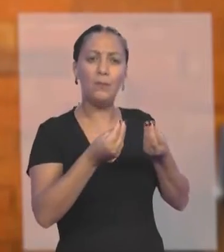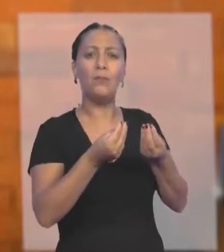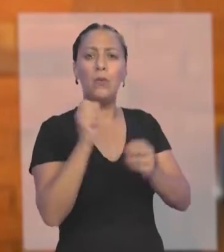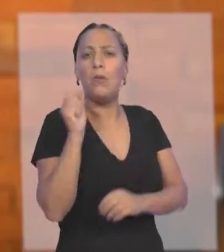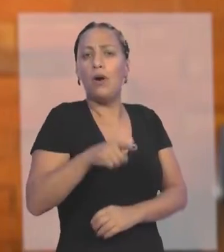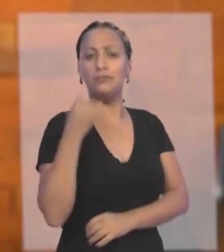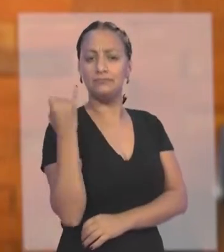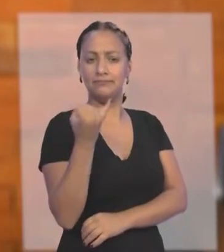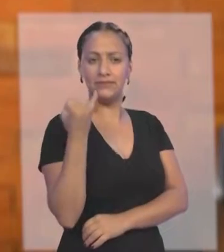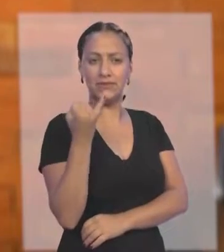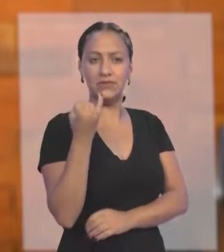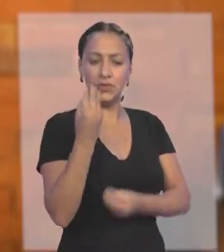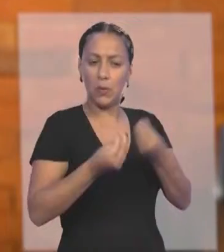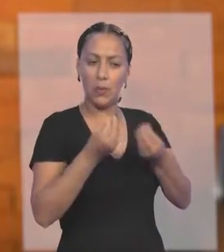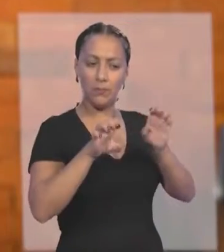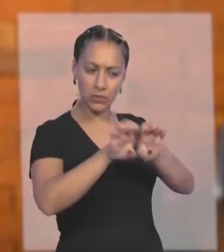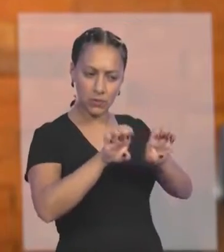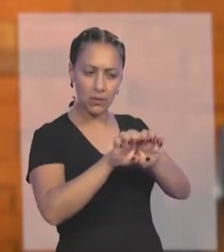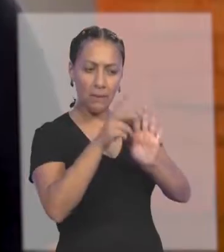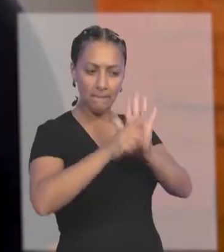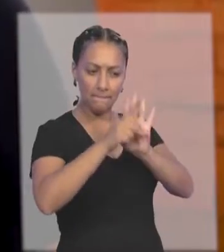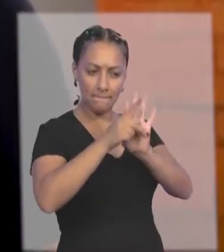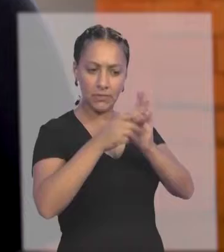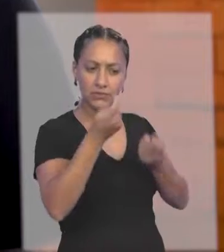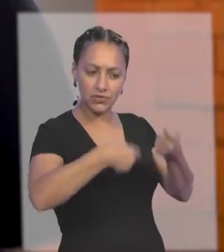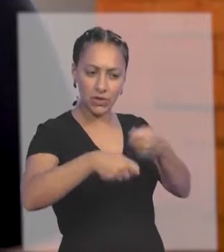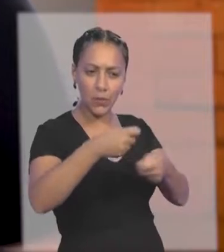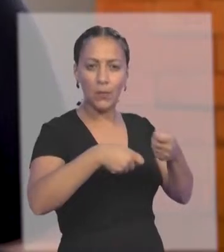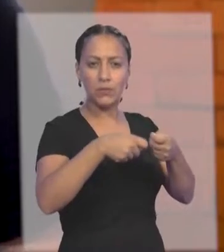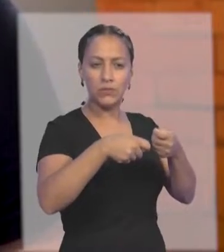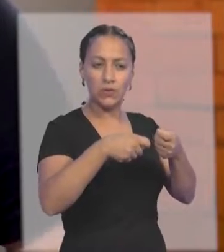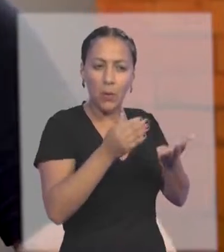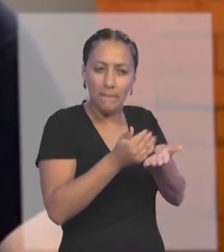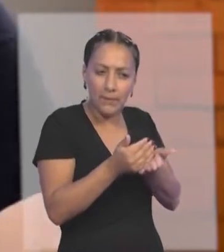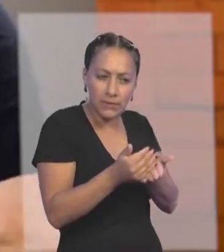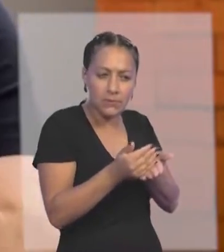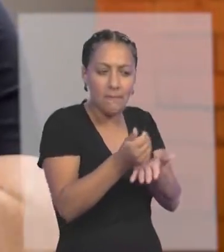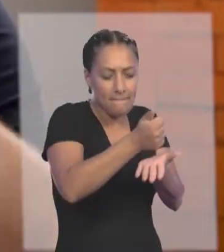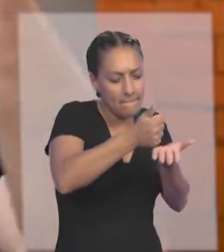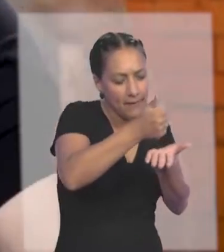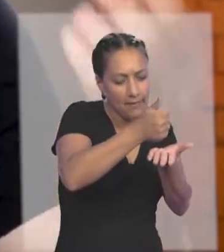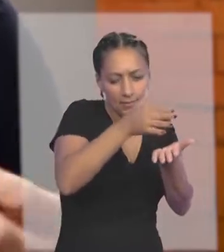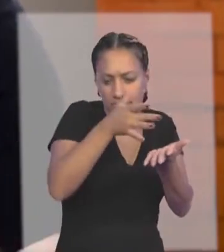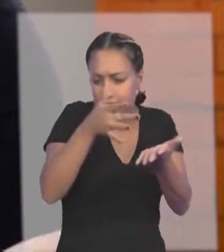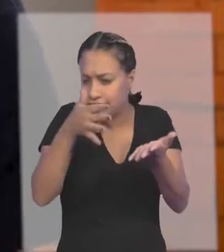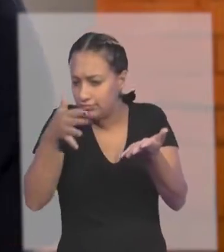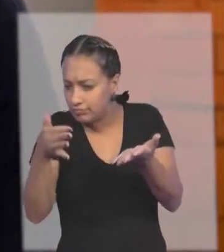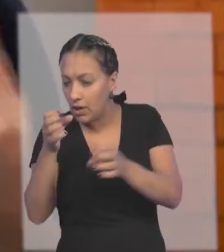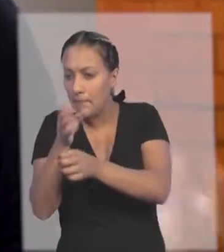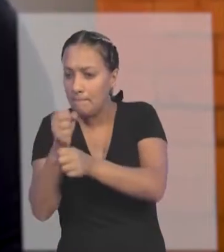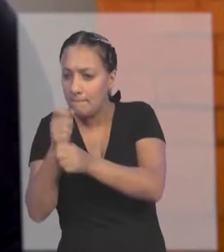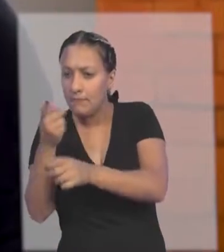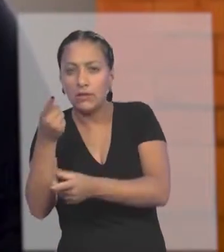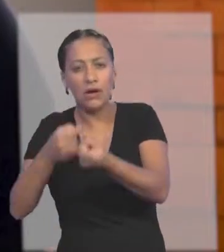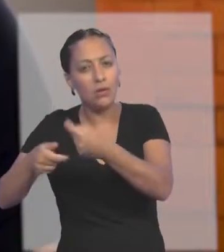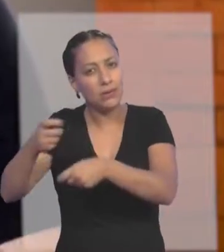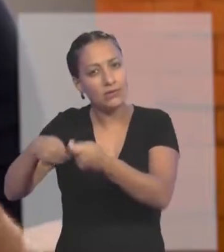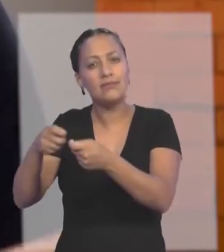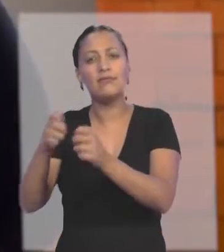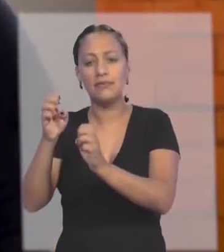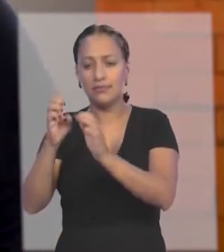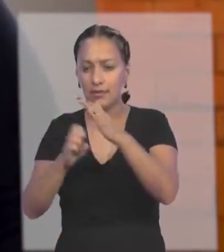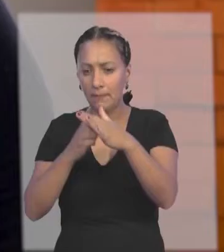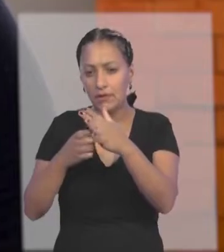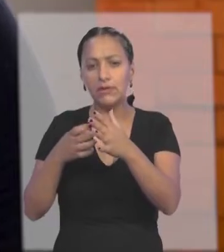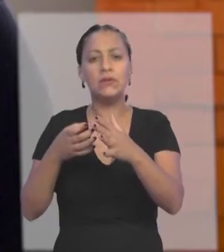a importância de estruturar um plano de negócios, desde das coisas mais básicas, passando até por toda a contabilidade da empresa